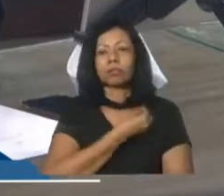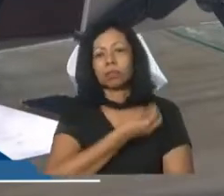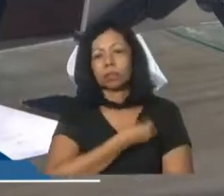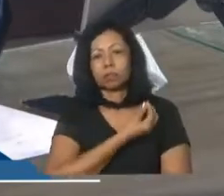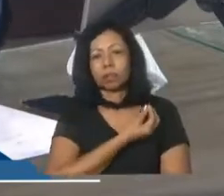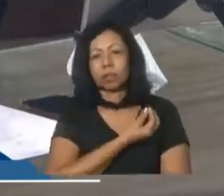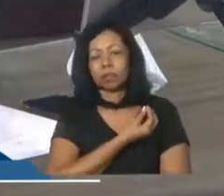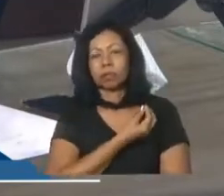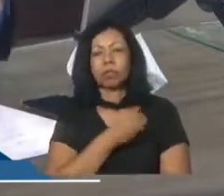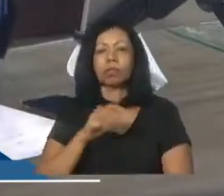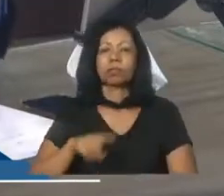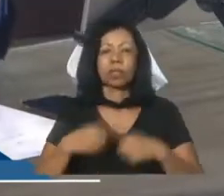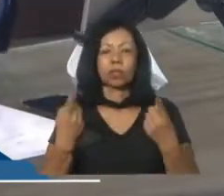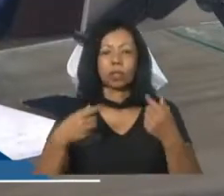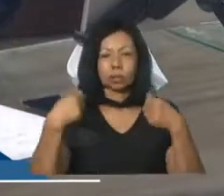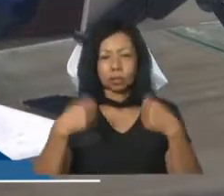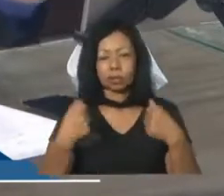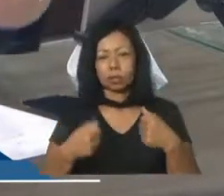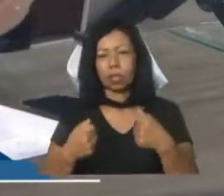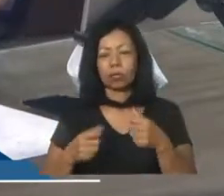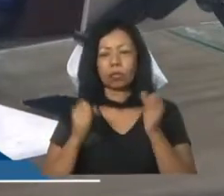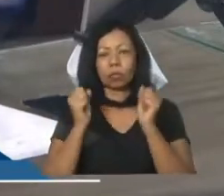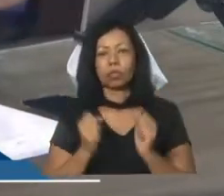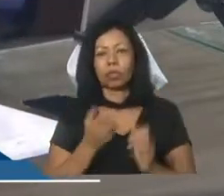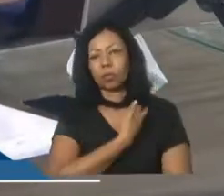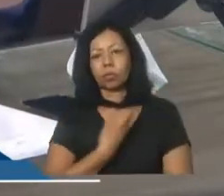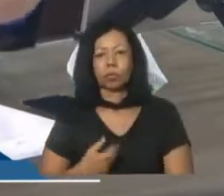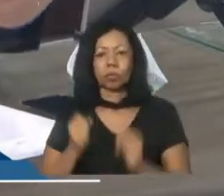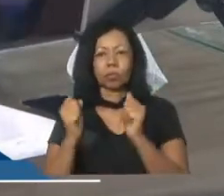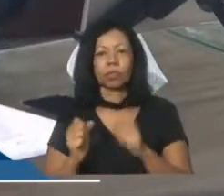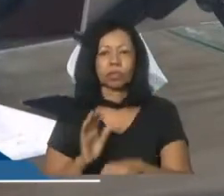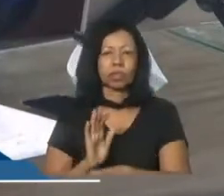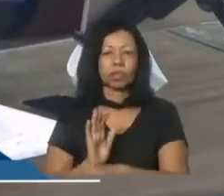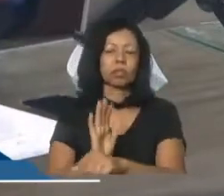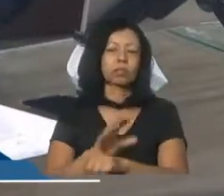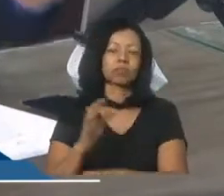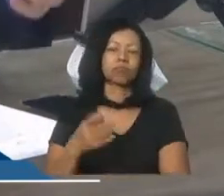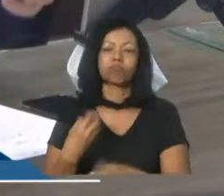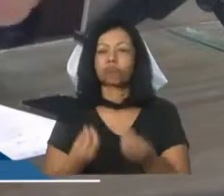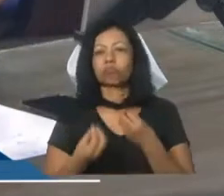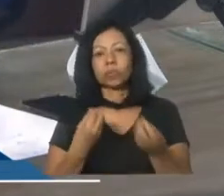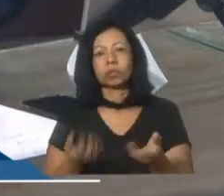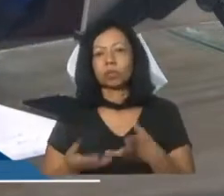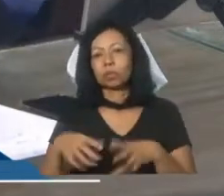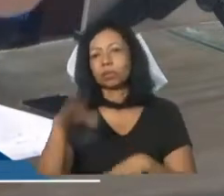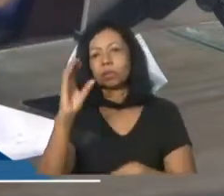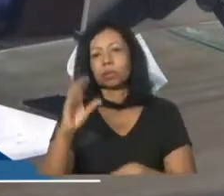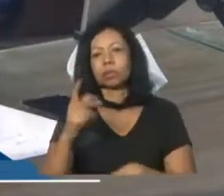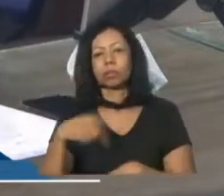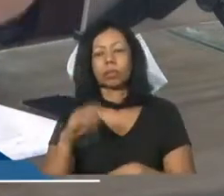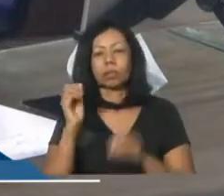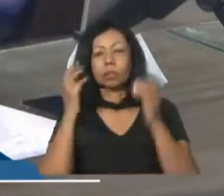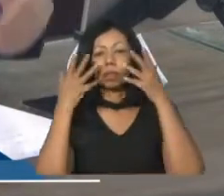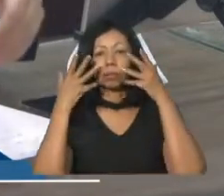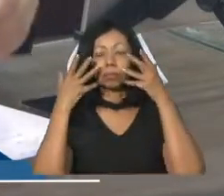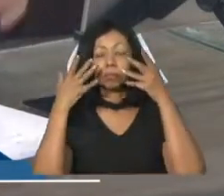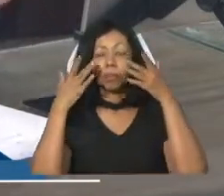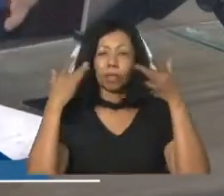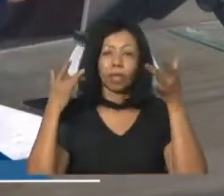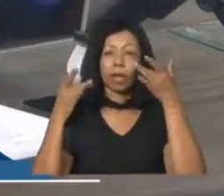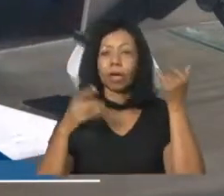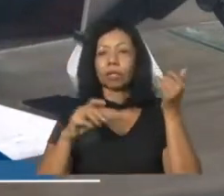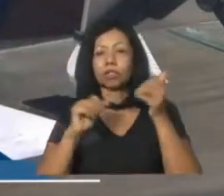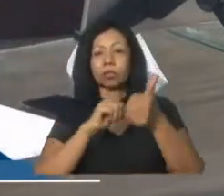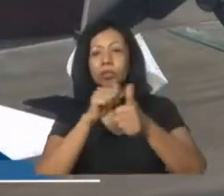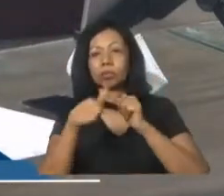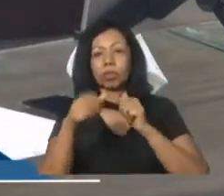necessário ações concretas do poder público para que possamos dar plenas condições de levar essa cidadania através da arte, do esporte, da cultura para